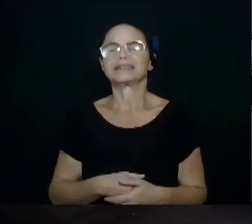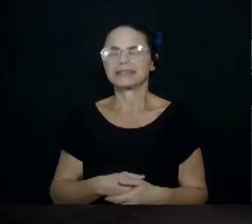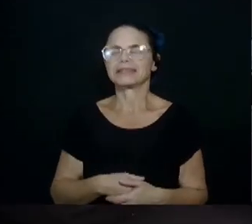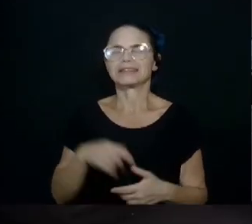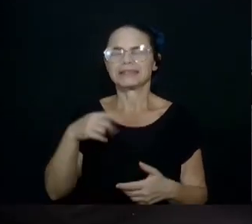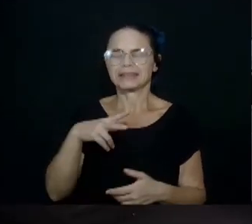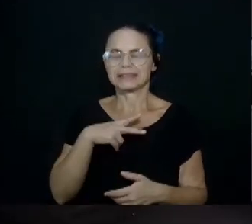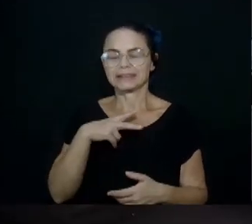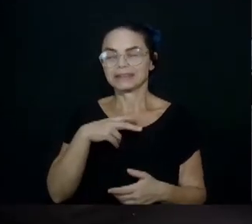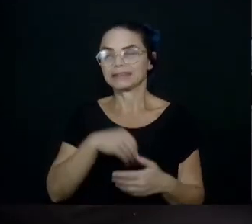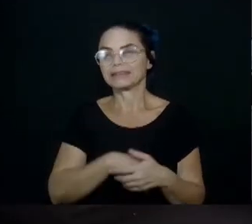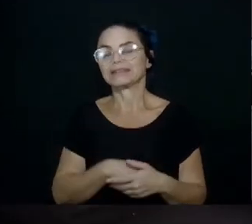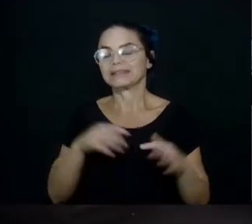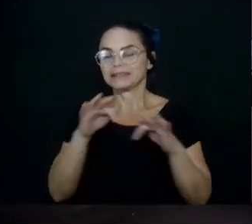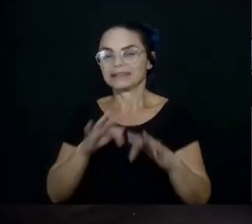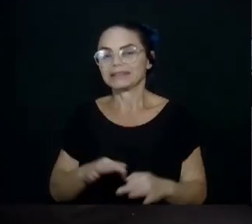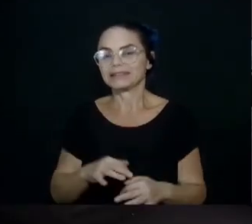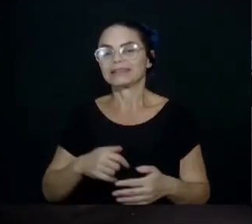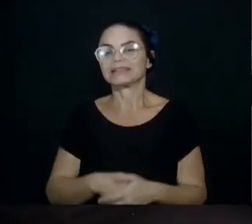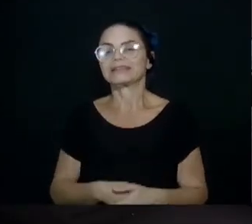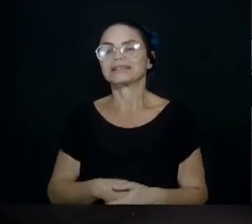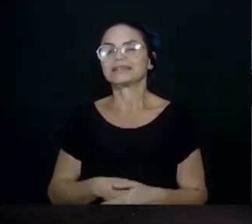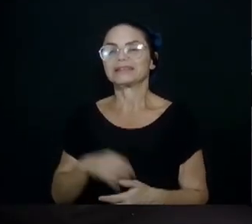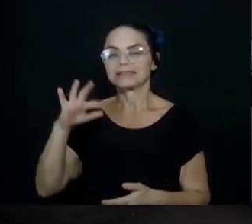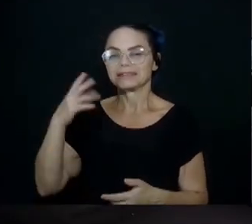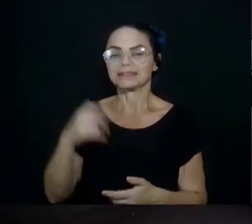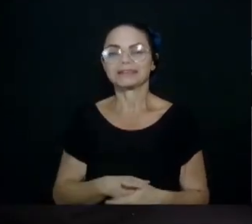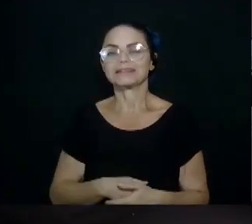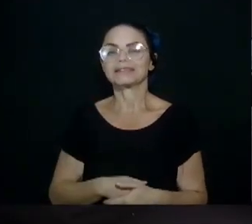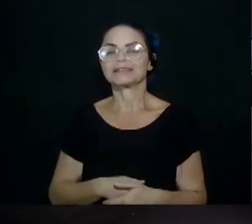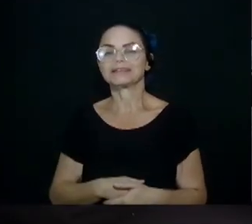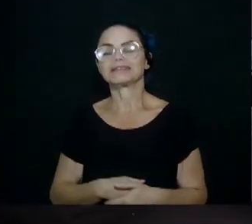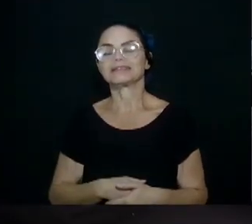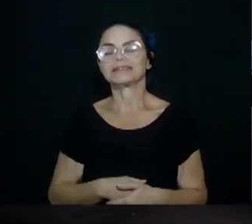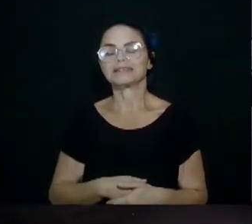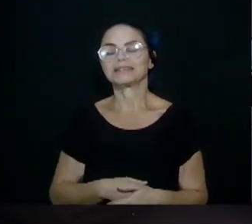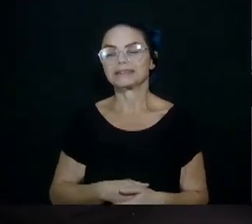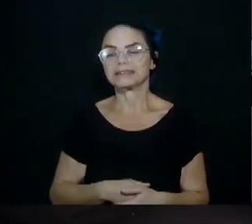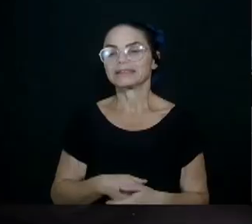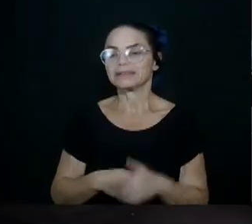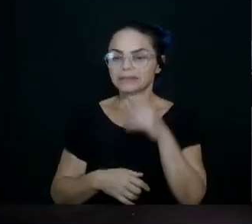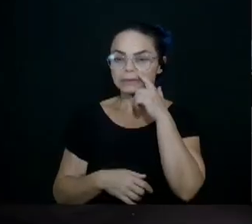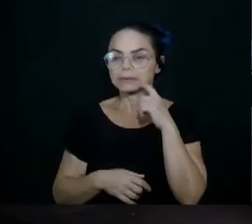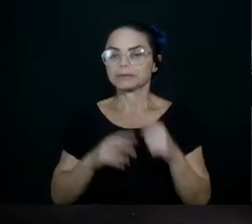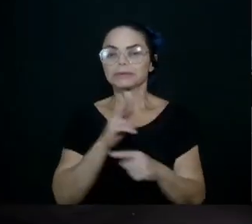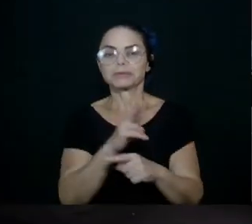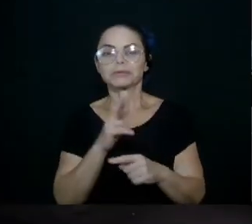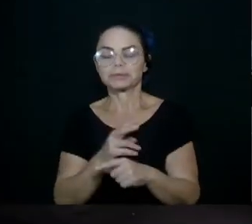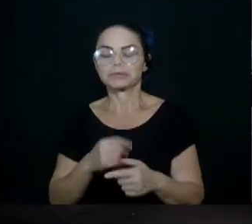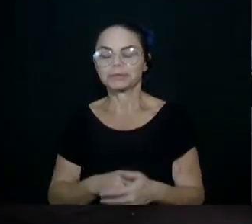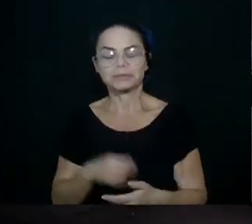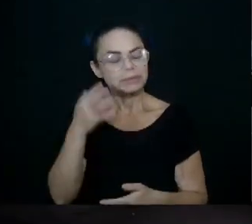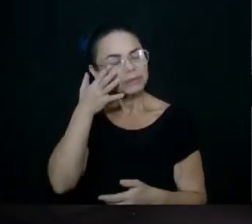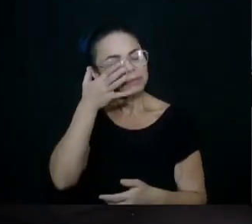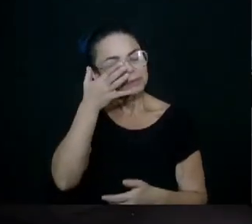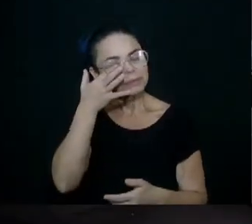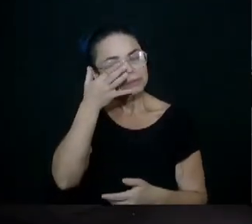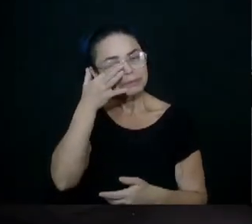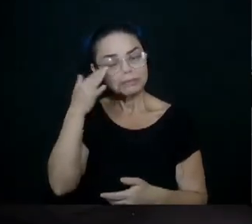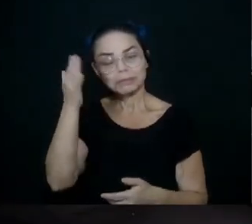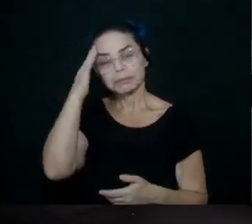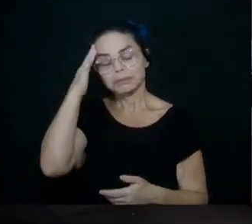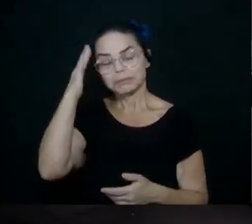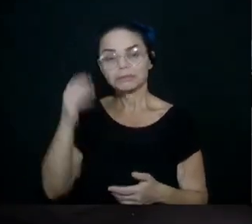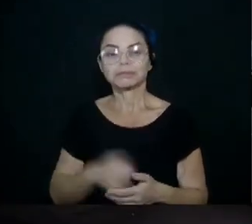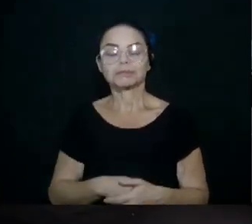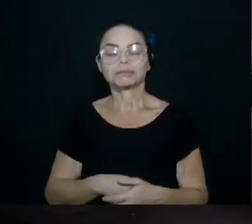ela está orgulhosa do que a gente está fazendo. Você falou que, inclusive, fez a mentoria para entender um pouco mais o